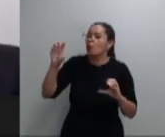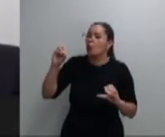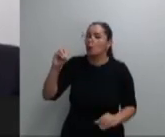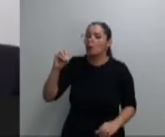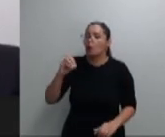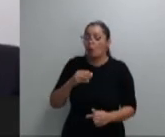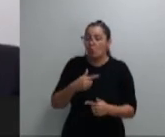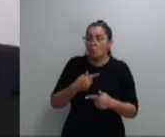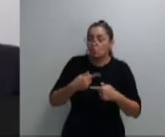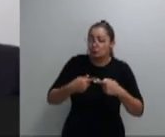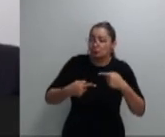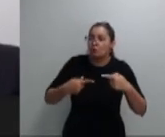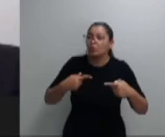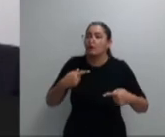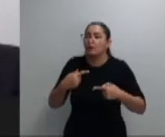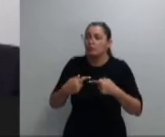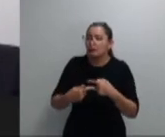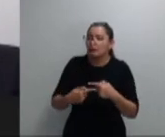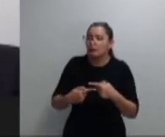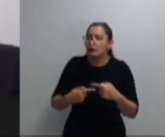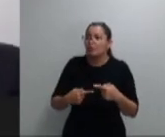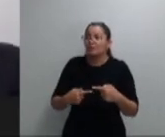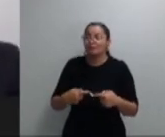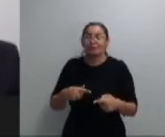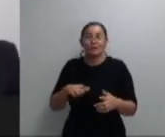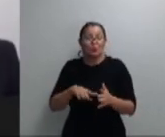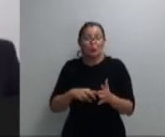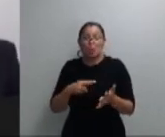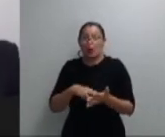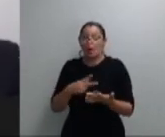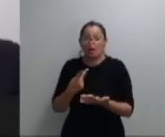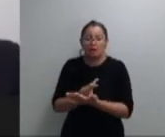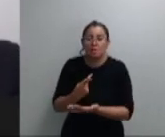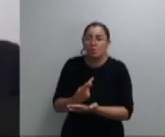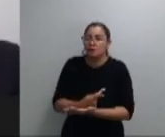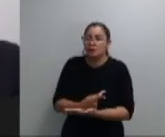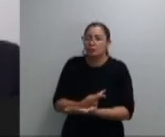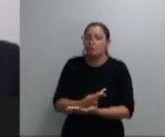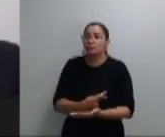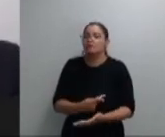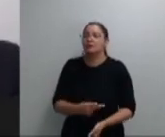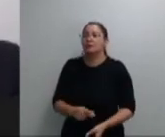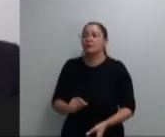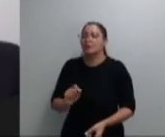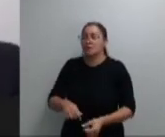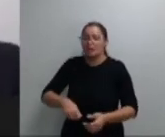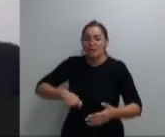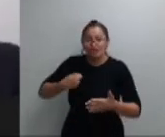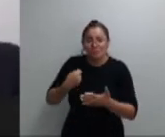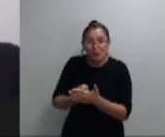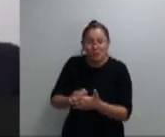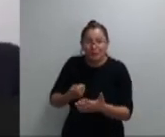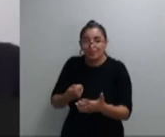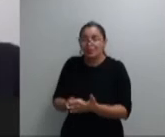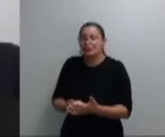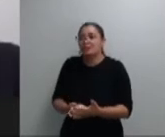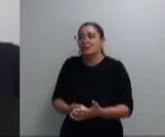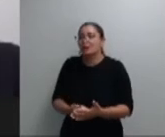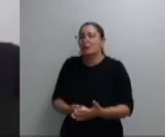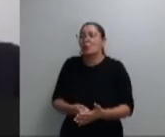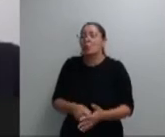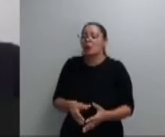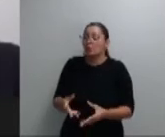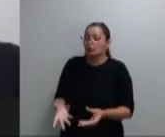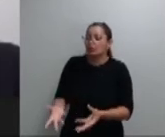inexibilidade indevida de licitação que seria obrigatória contratando-se